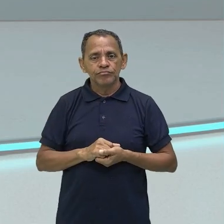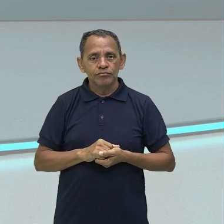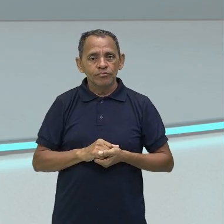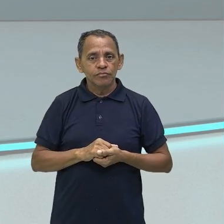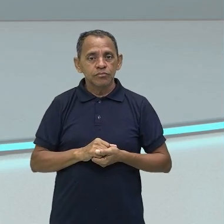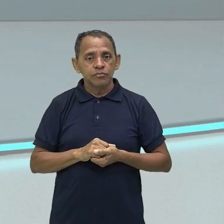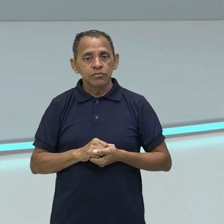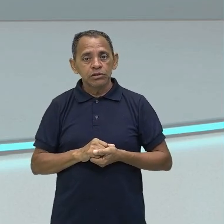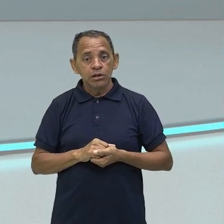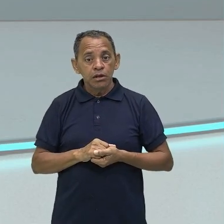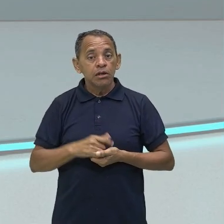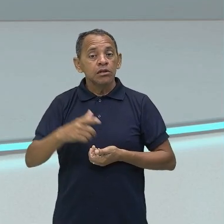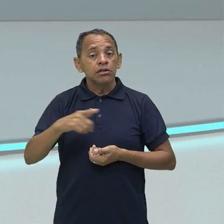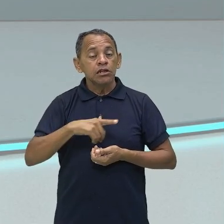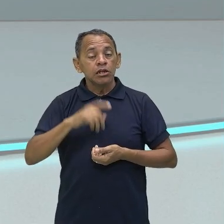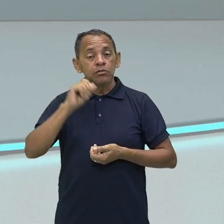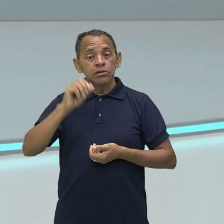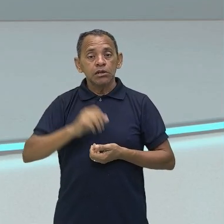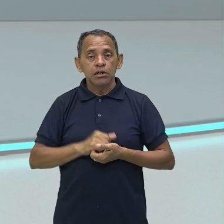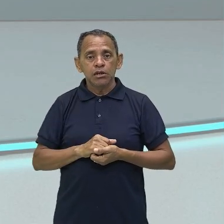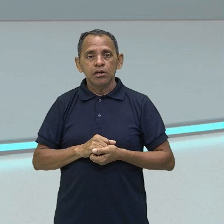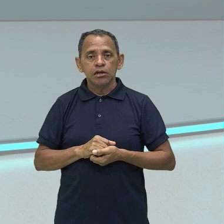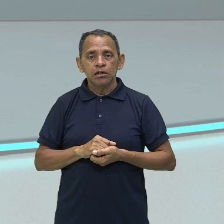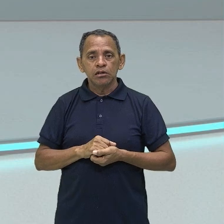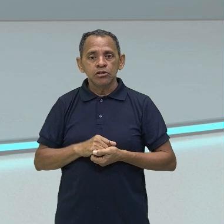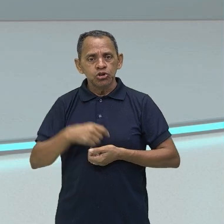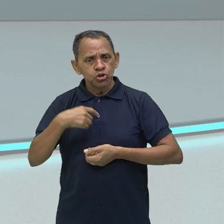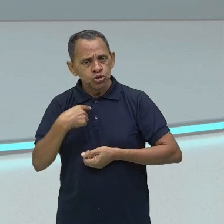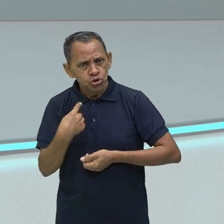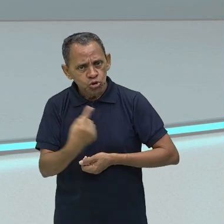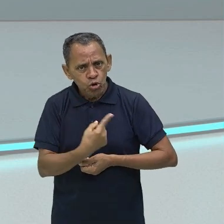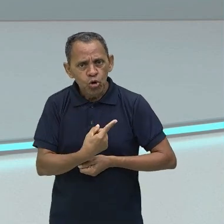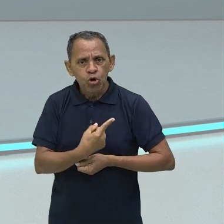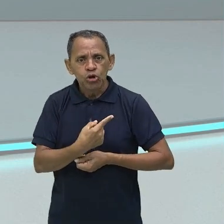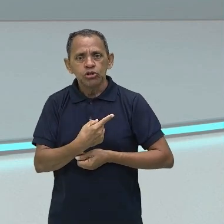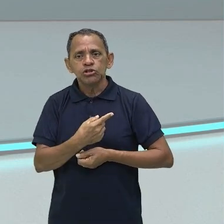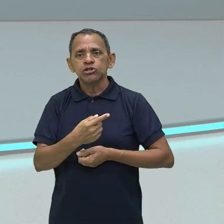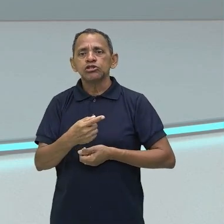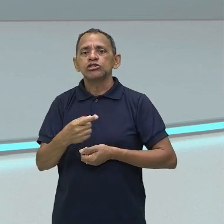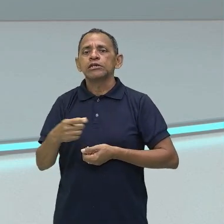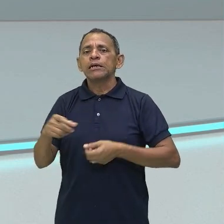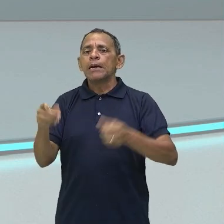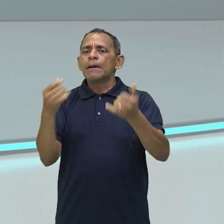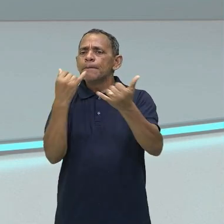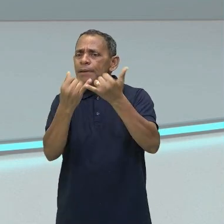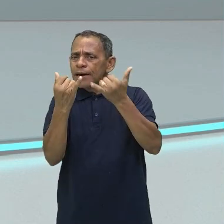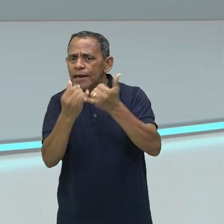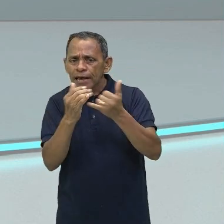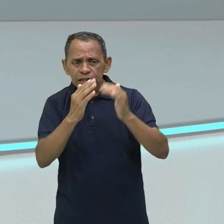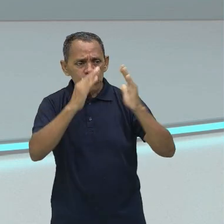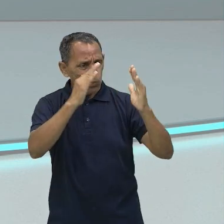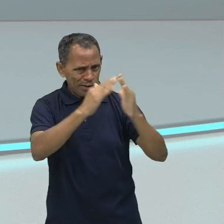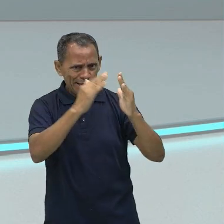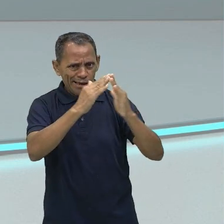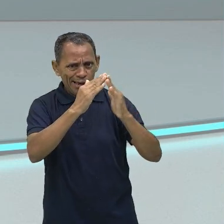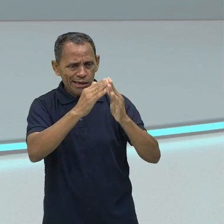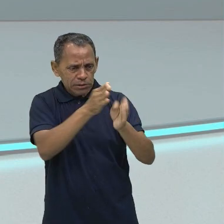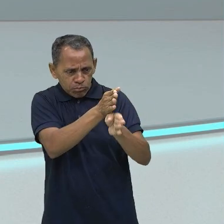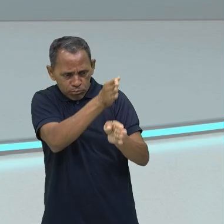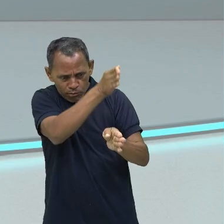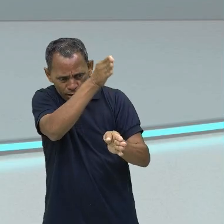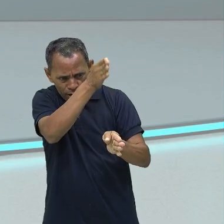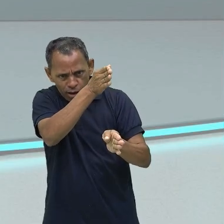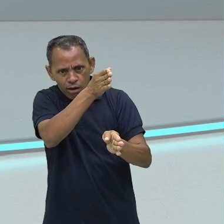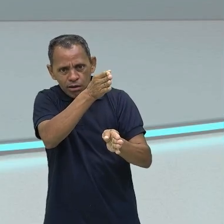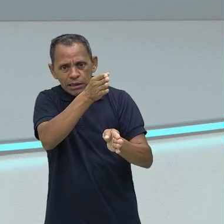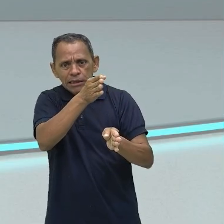ter como se fosse a gente, só que formado por tijolos. Olha só. Onde a cada